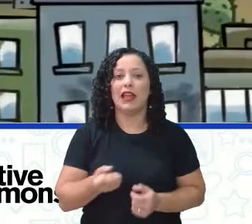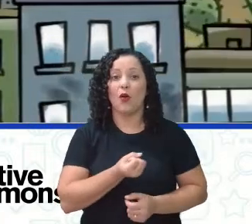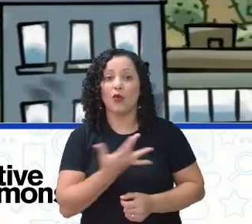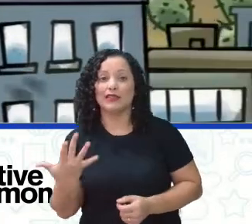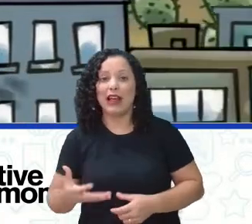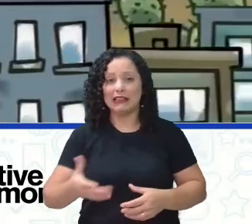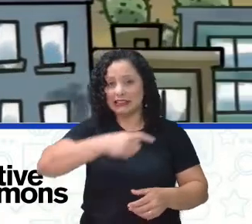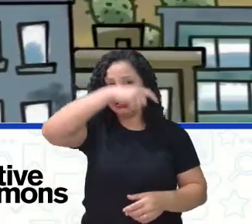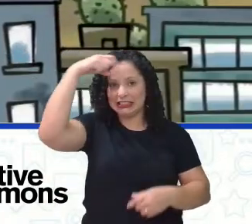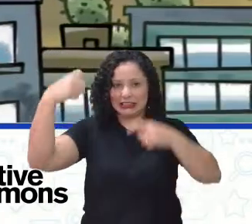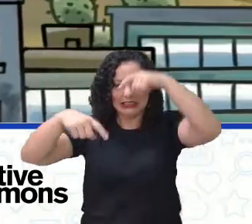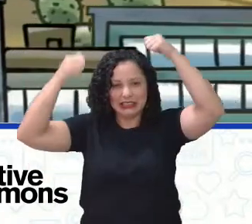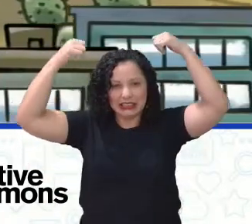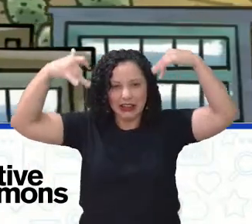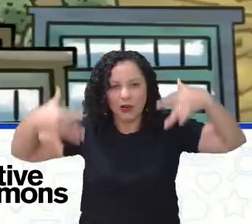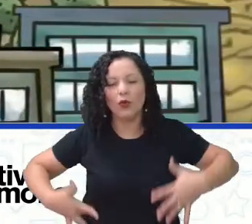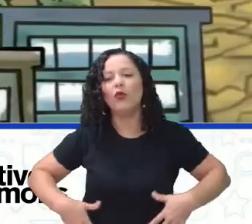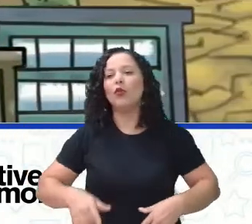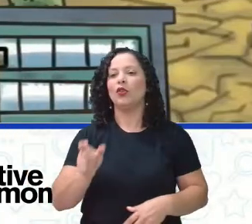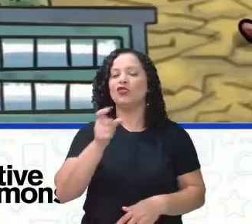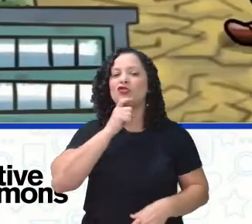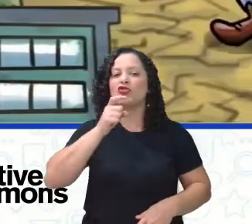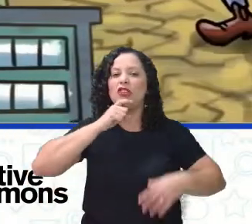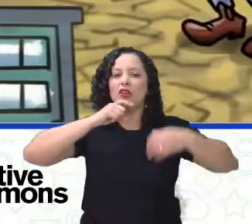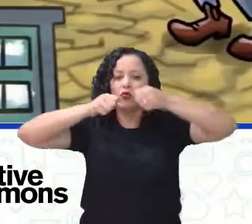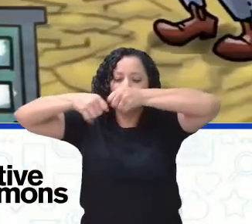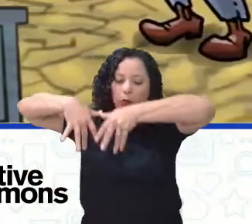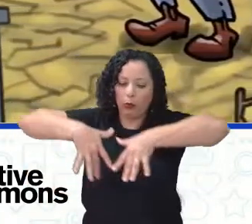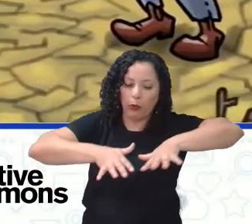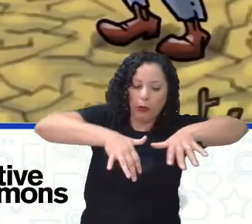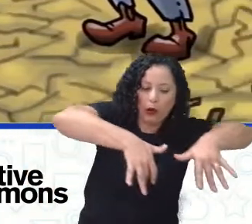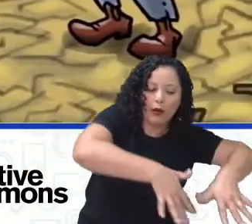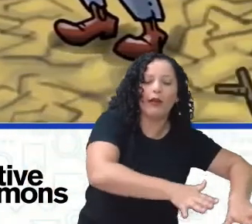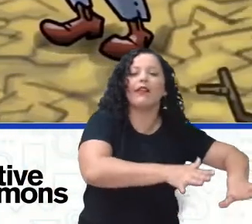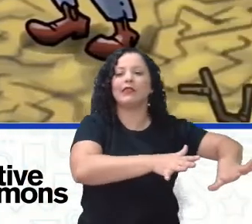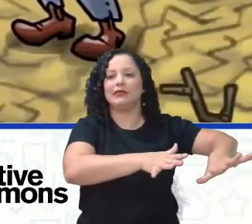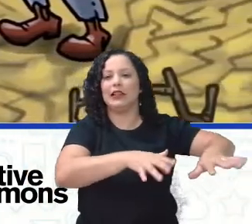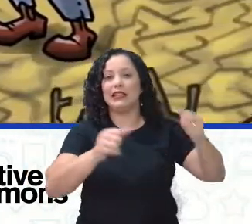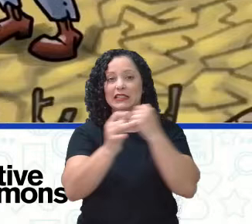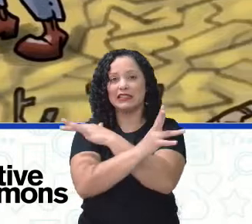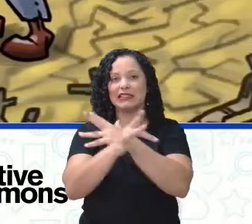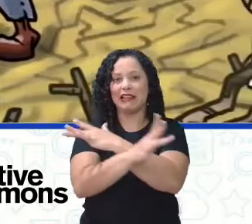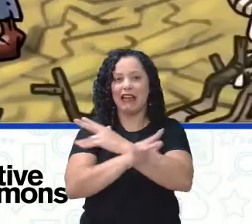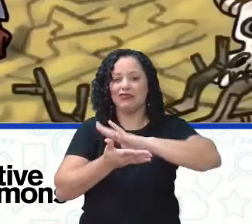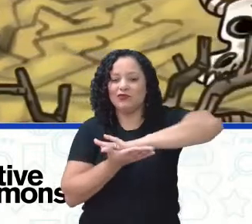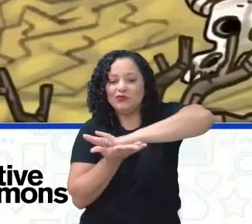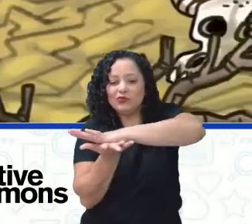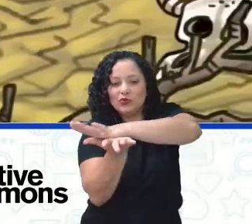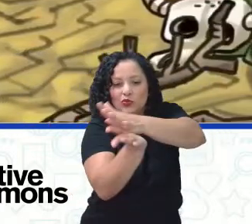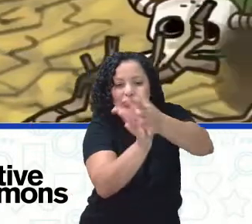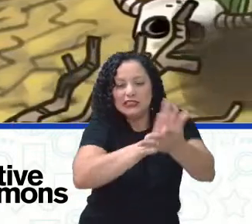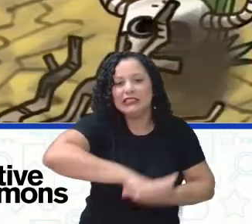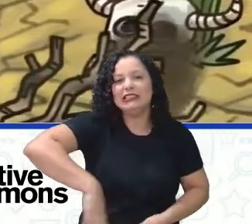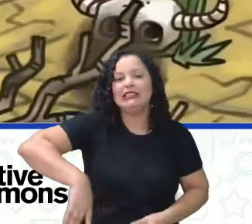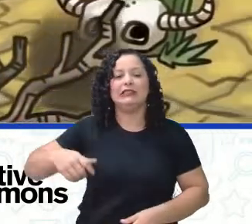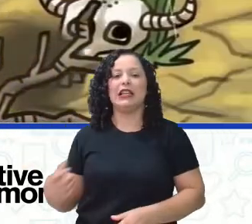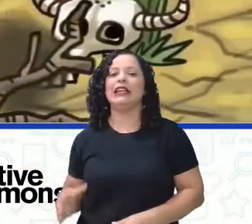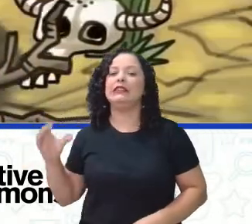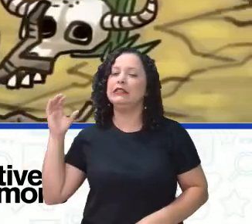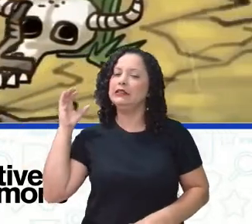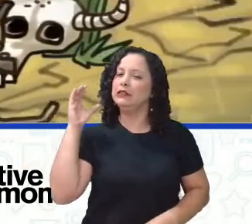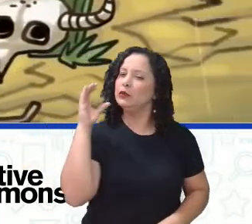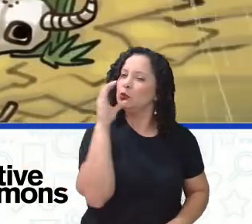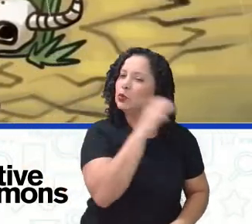aumento do nível do mar, desaparecimento de áreas costeiras, temperaturas extremas, secas